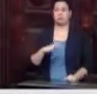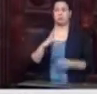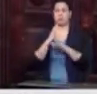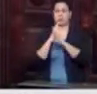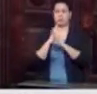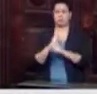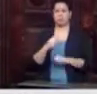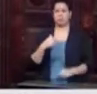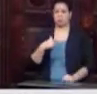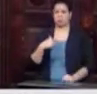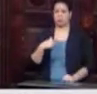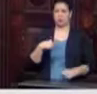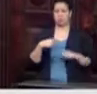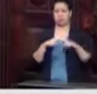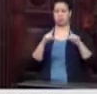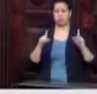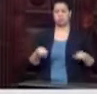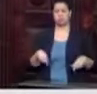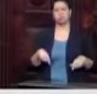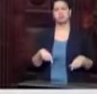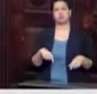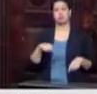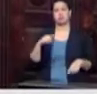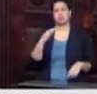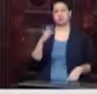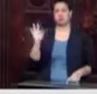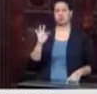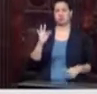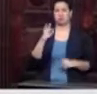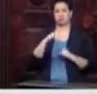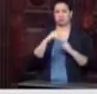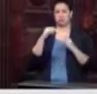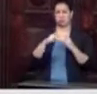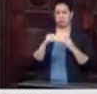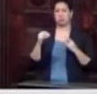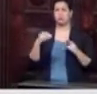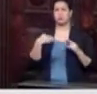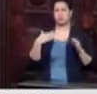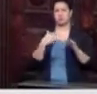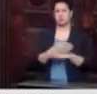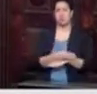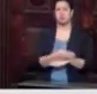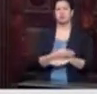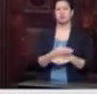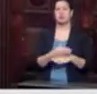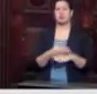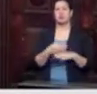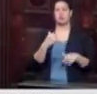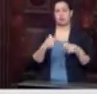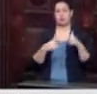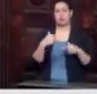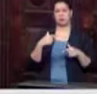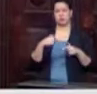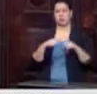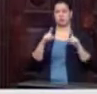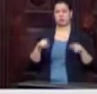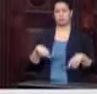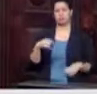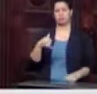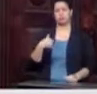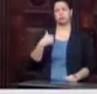Eu sou servidor público federal, trabalho na Fiocruz. Ingressei no serviço público com 25 anos. Para